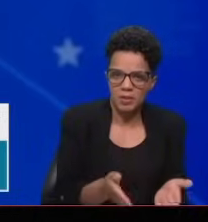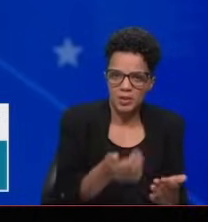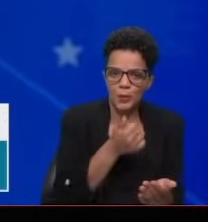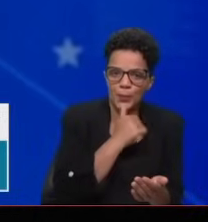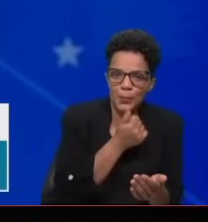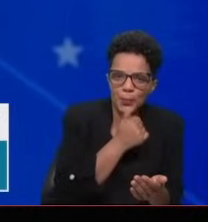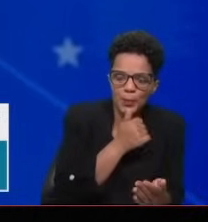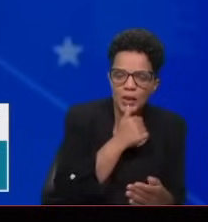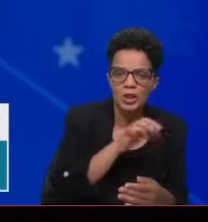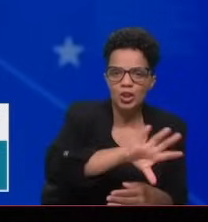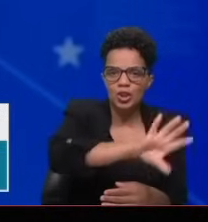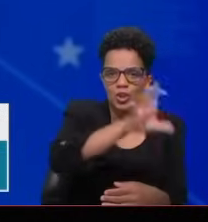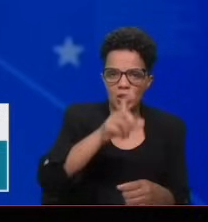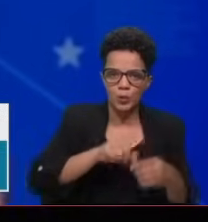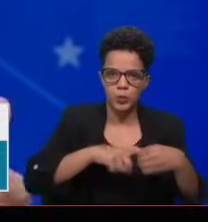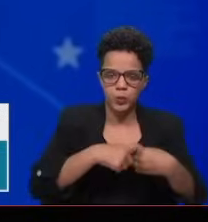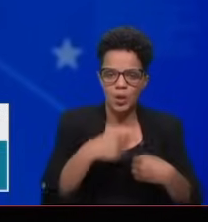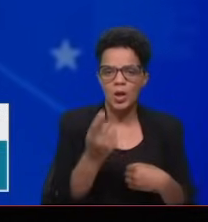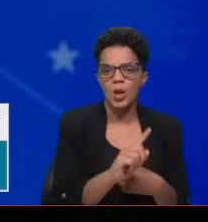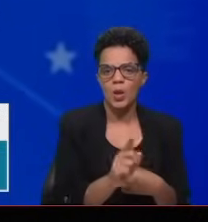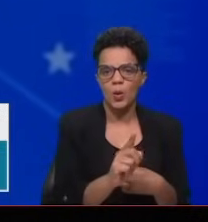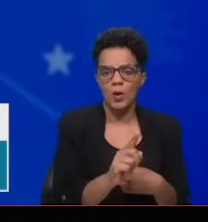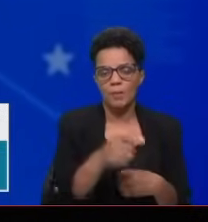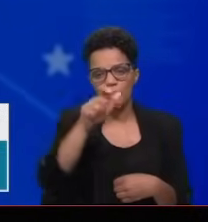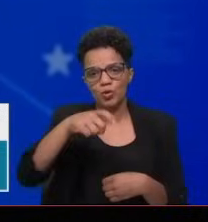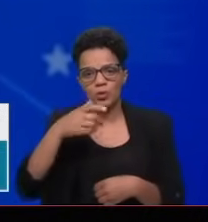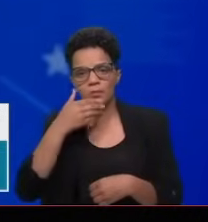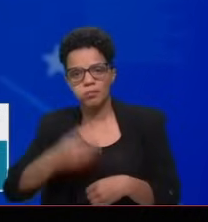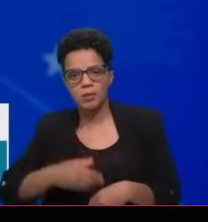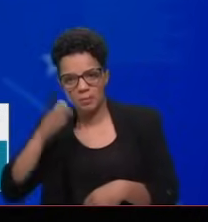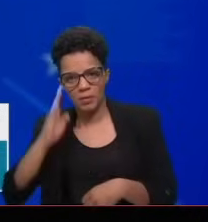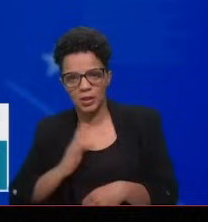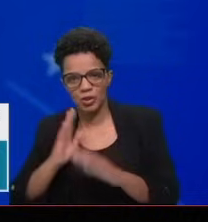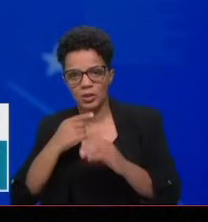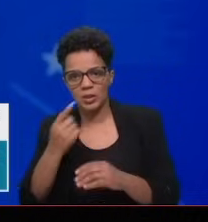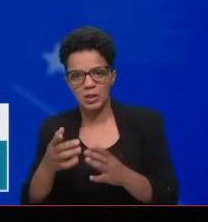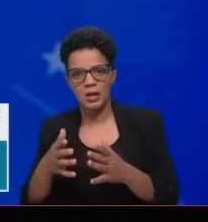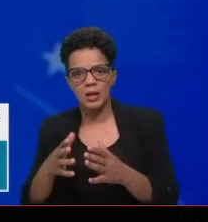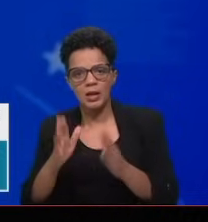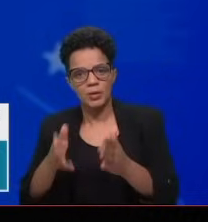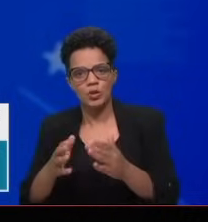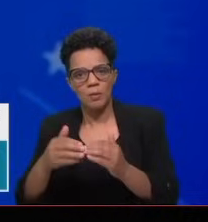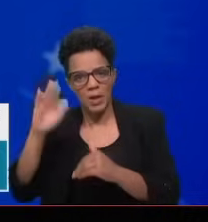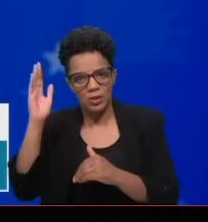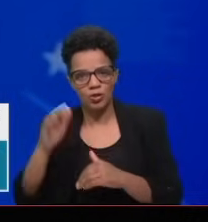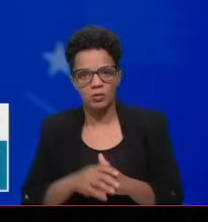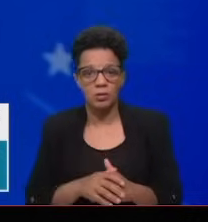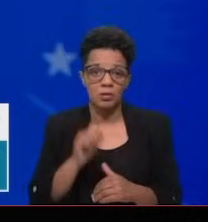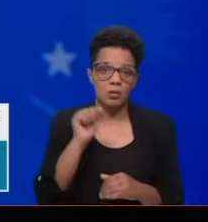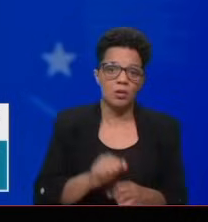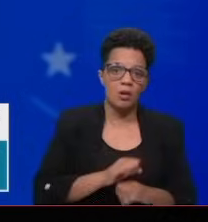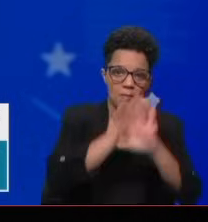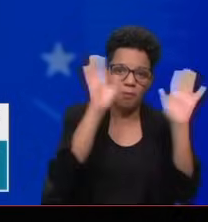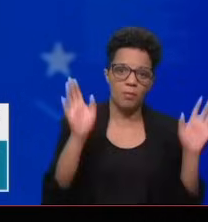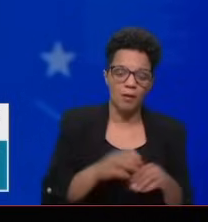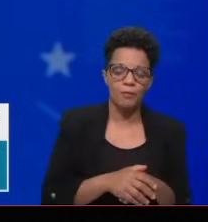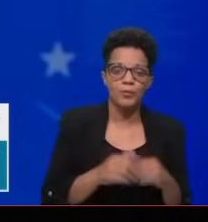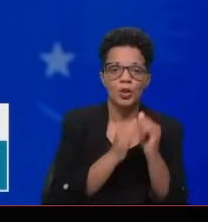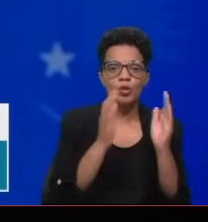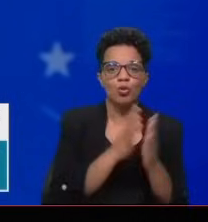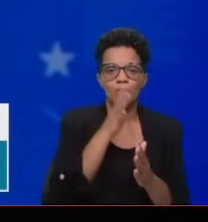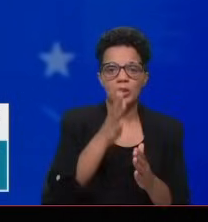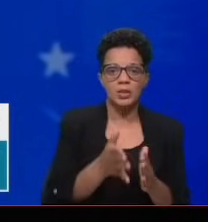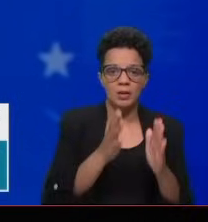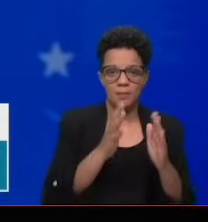decidido pelos Estados membros e não pode ser todos os especialistas militares dizem que tem que ser maior obviamente obviamente que todos vão dizer que tem ser